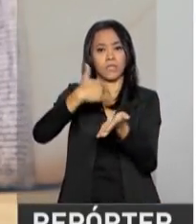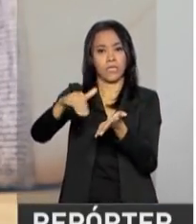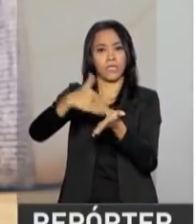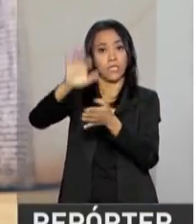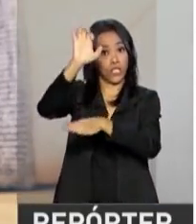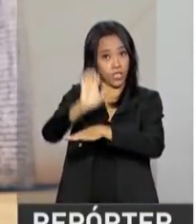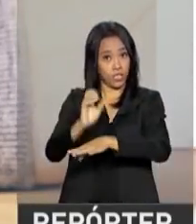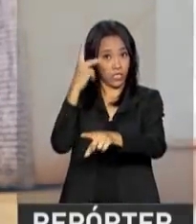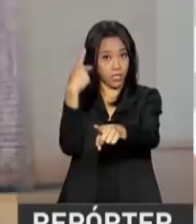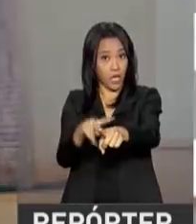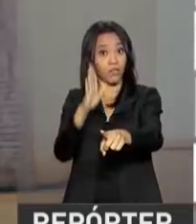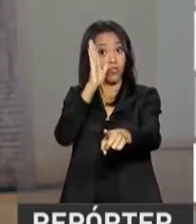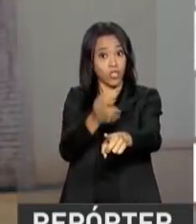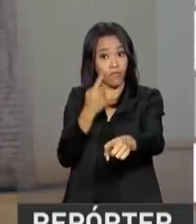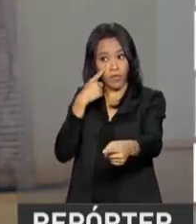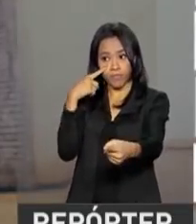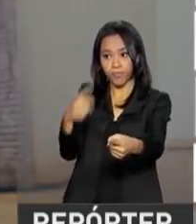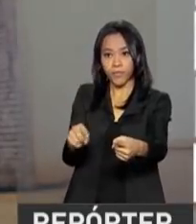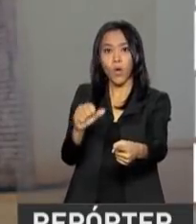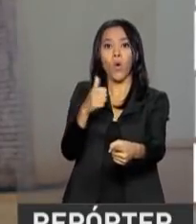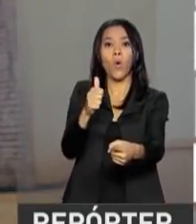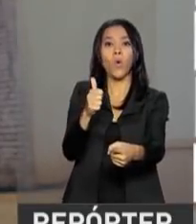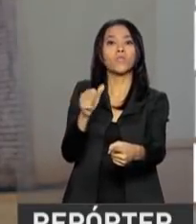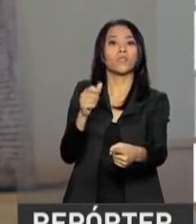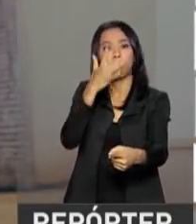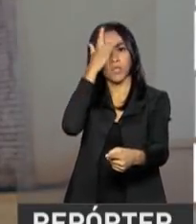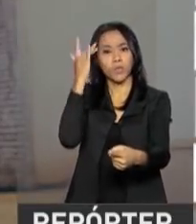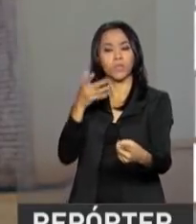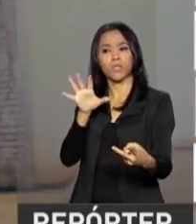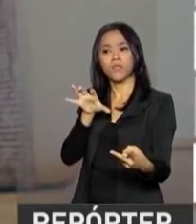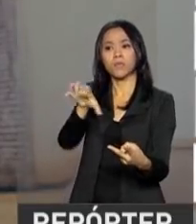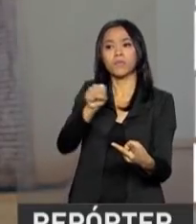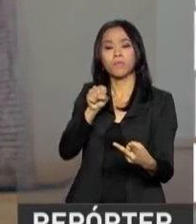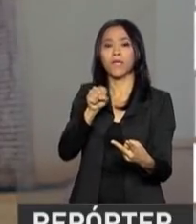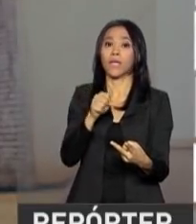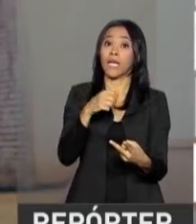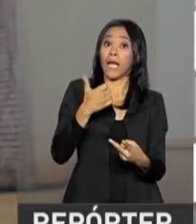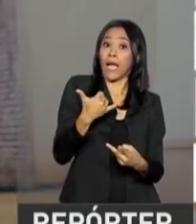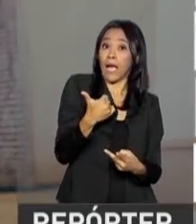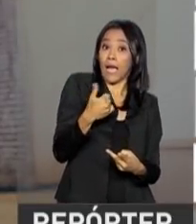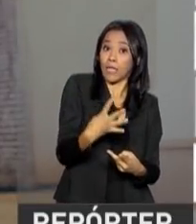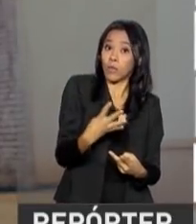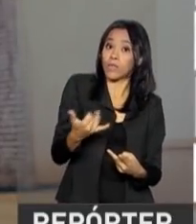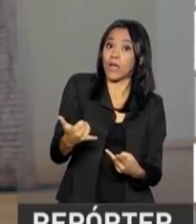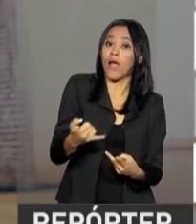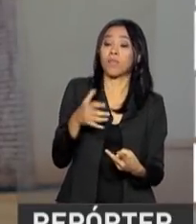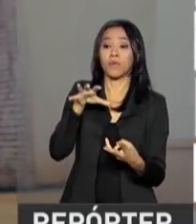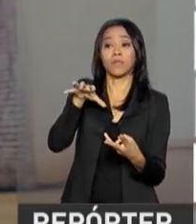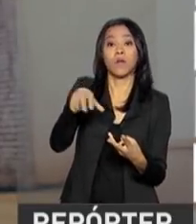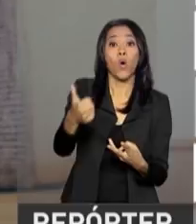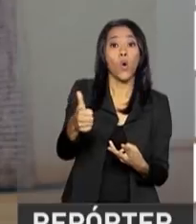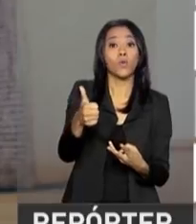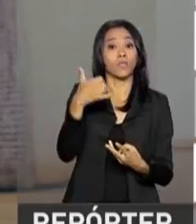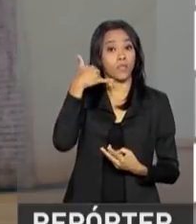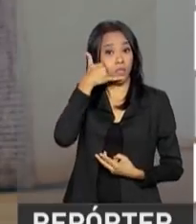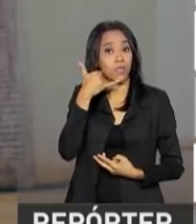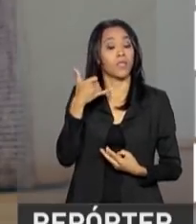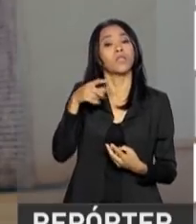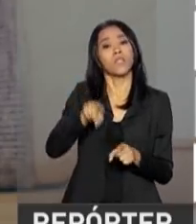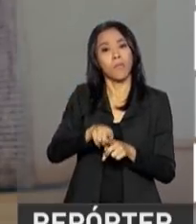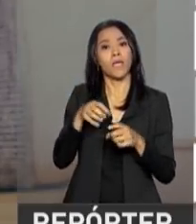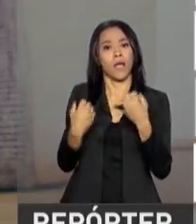foram autuados 11 pessoas e houve apreensão de 14 armas 11 rádios transmissores além de